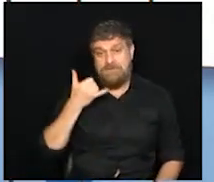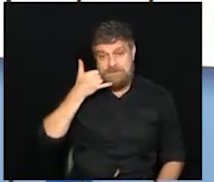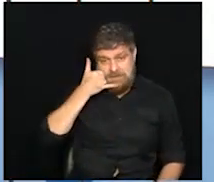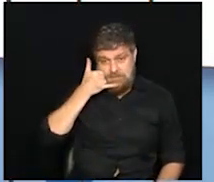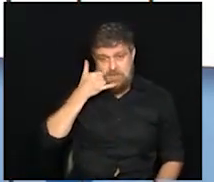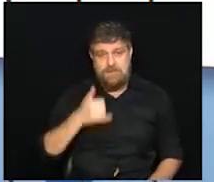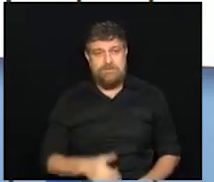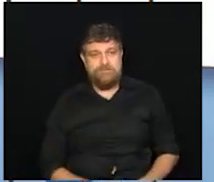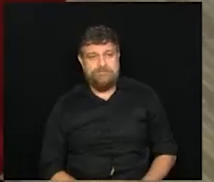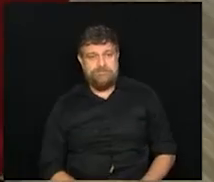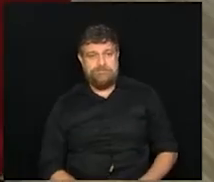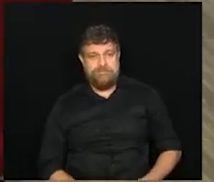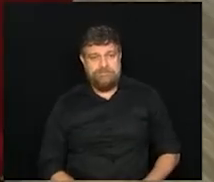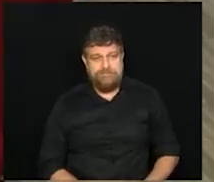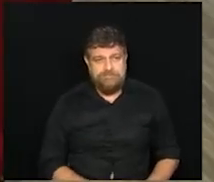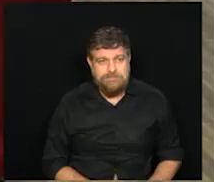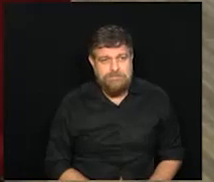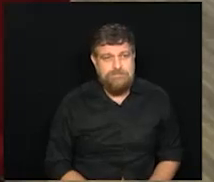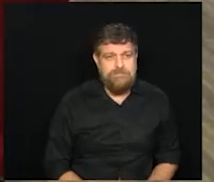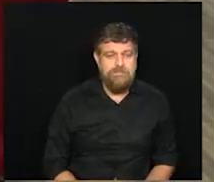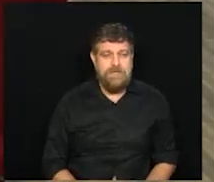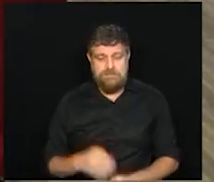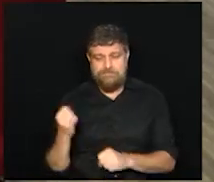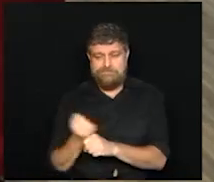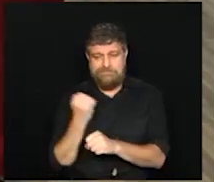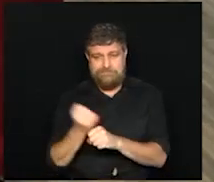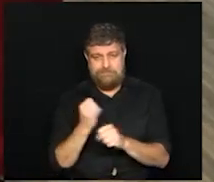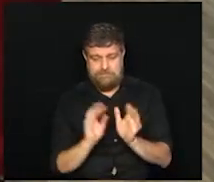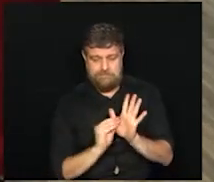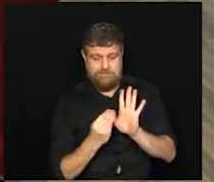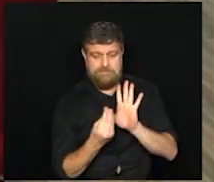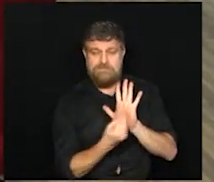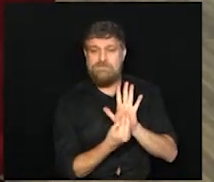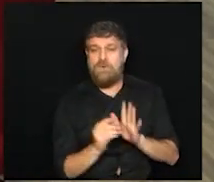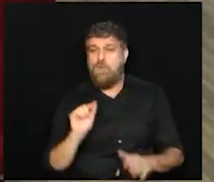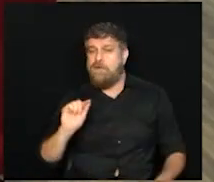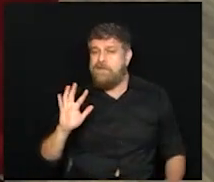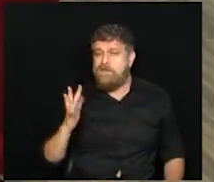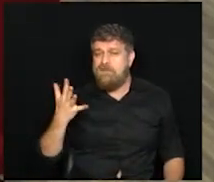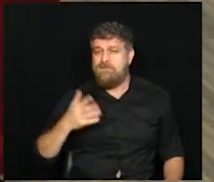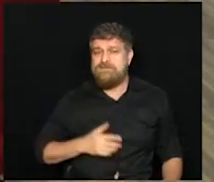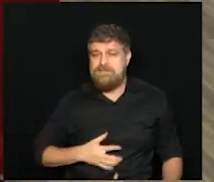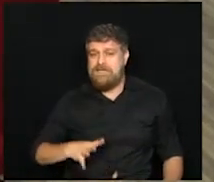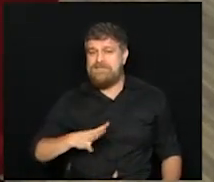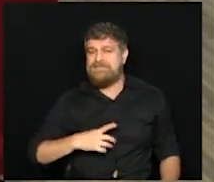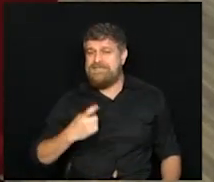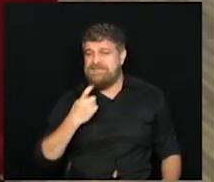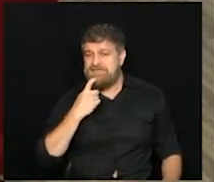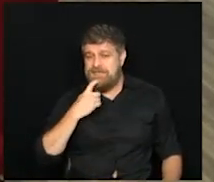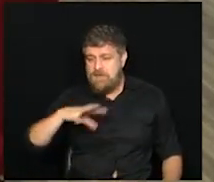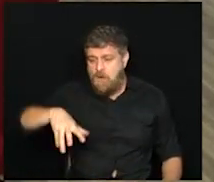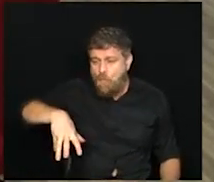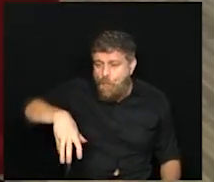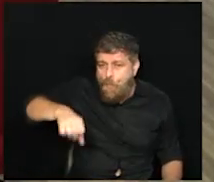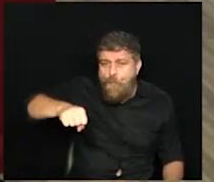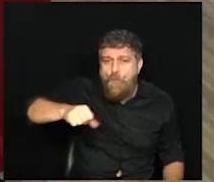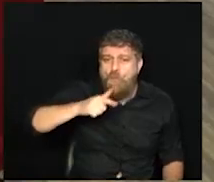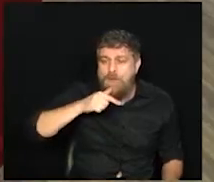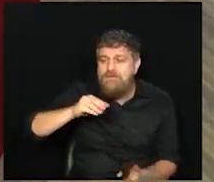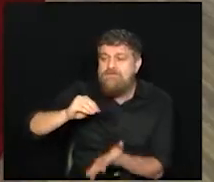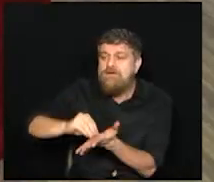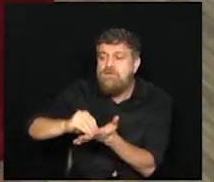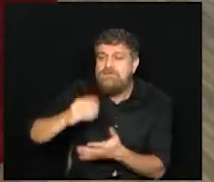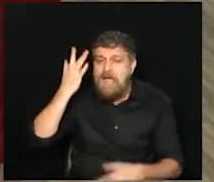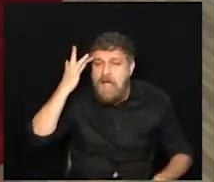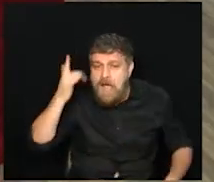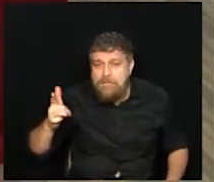216-8401. Agora, por conta de obras da Sanasa, qual região de Campinas vai ficar sem água amanhã? Amanhã